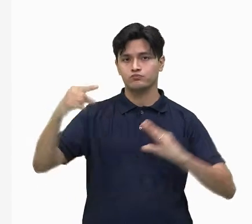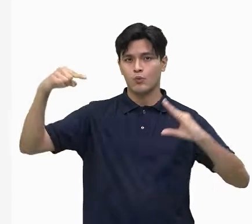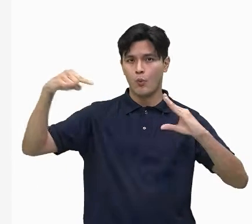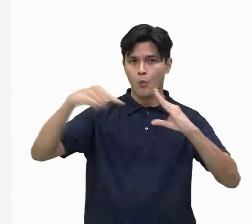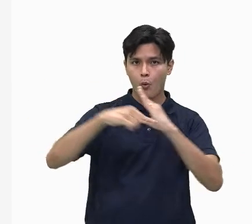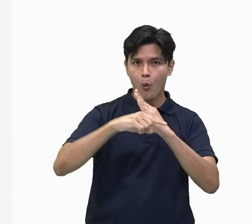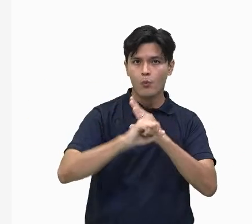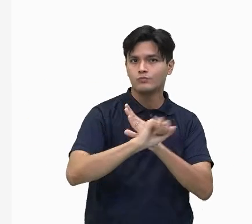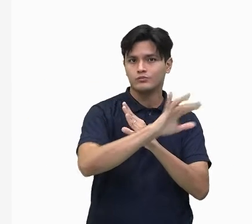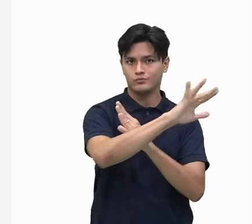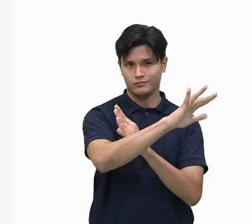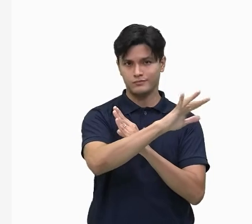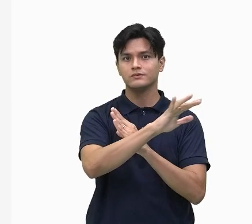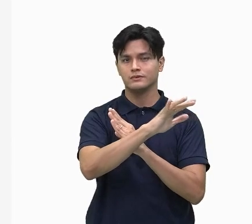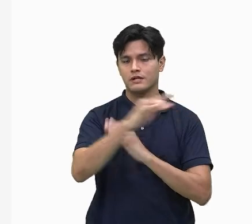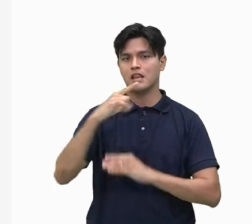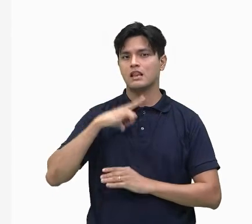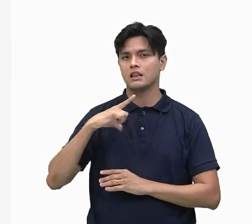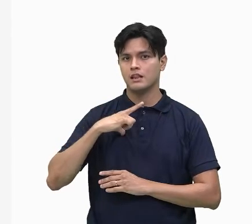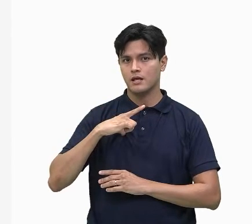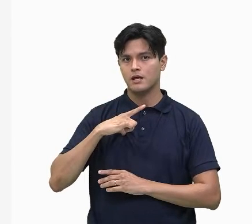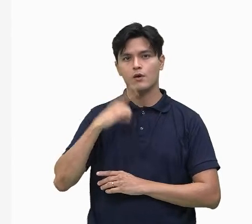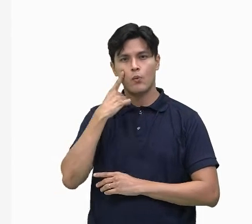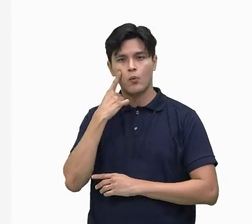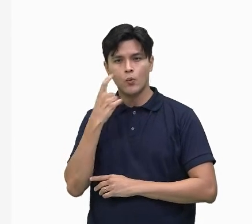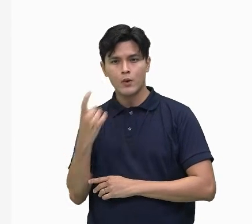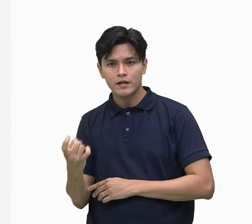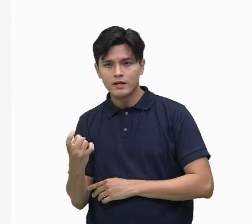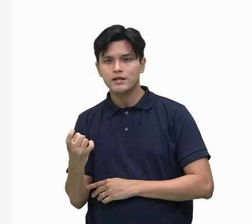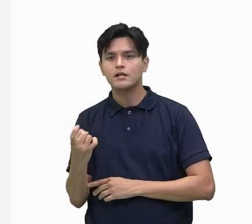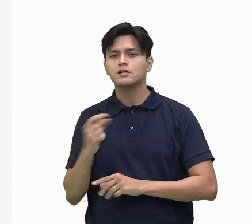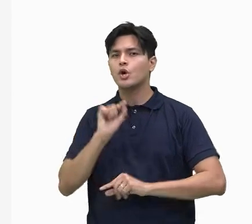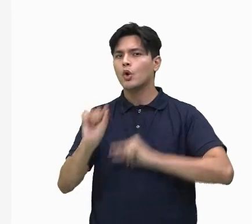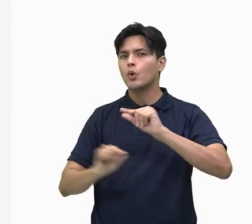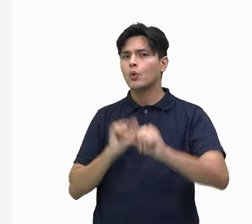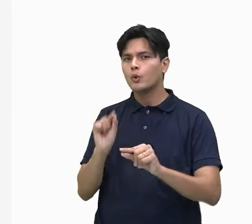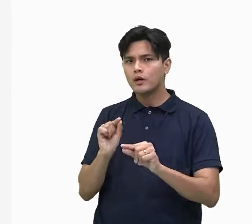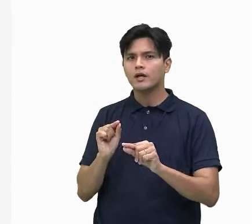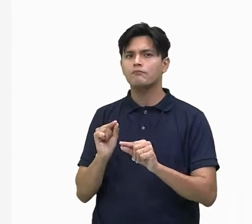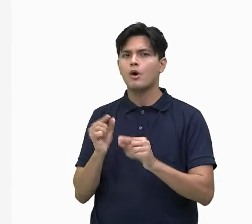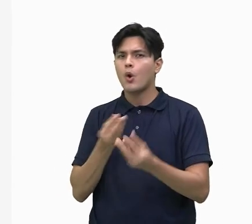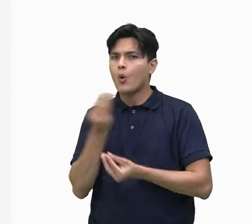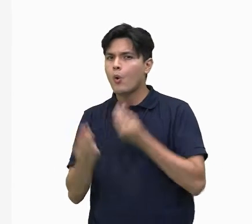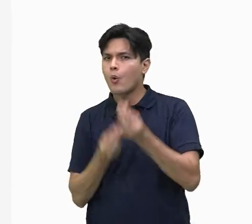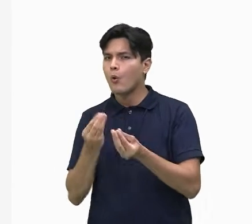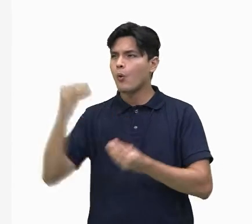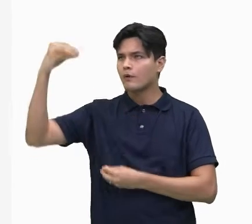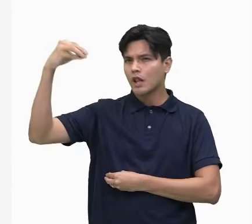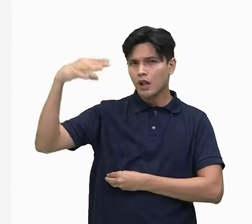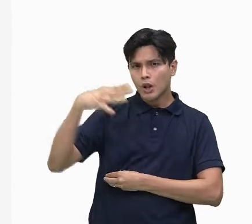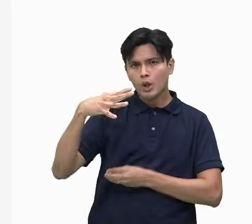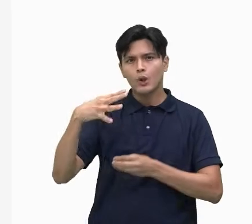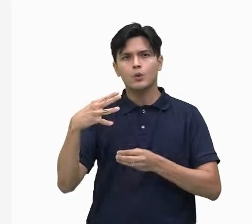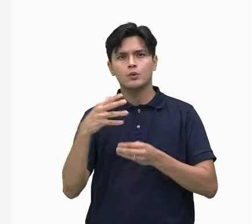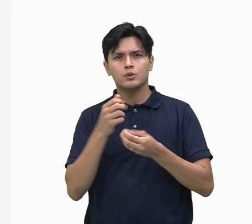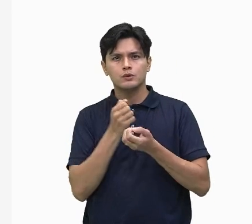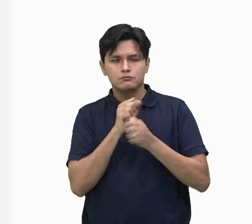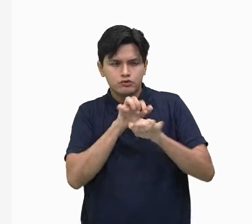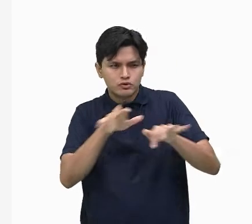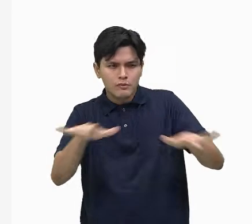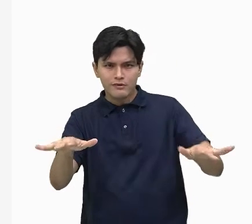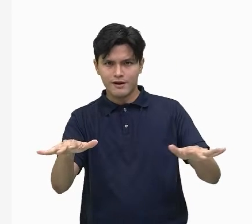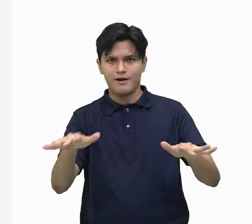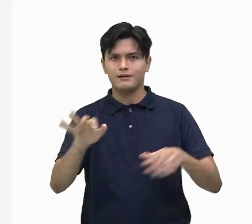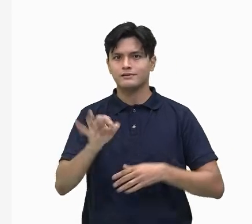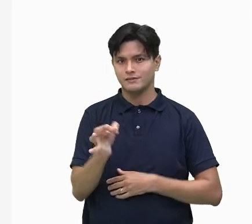que apresentam interesse às trajetórias seguidas pela luz. Fundamenta-se na noção